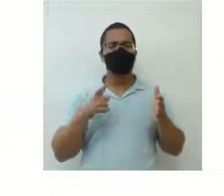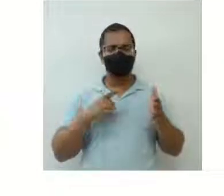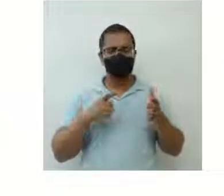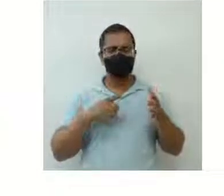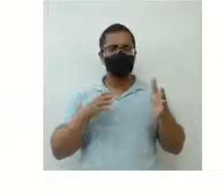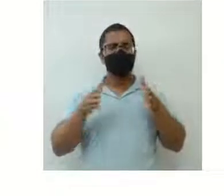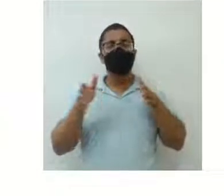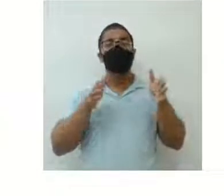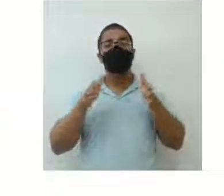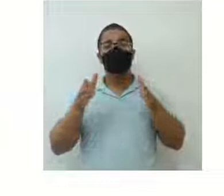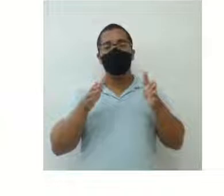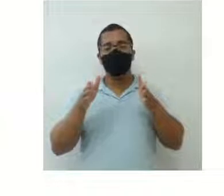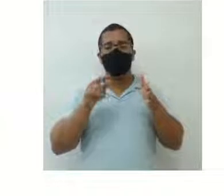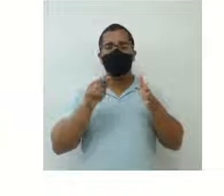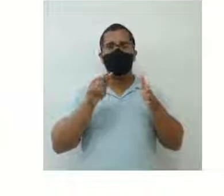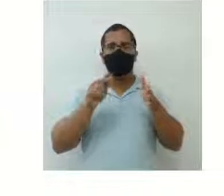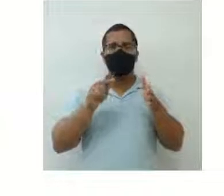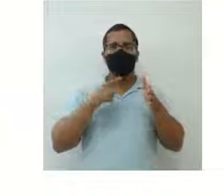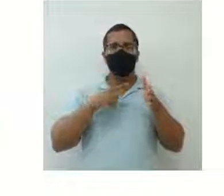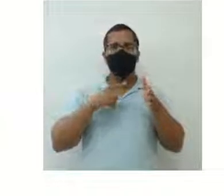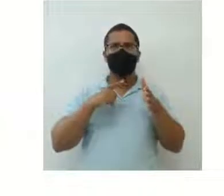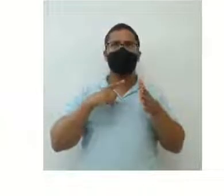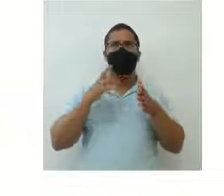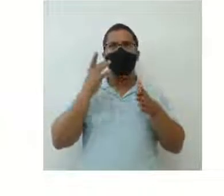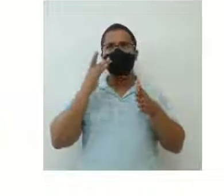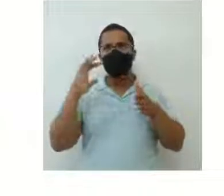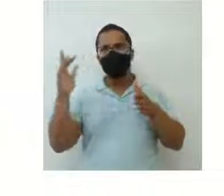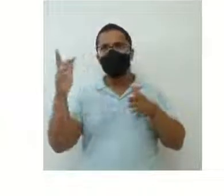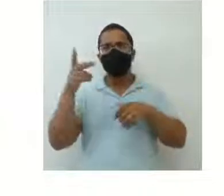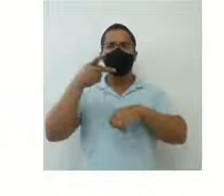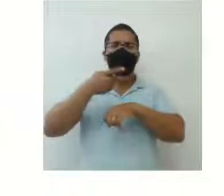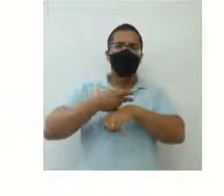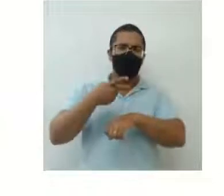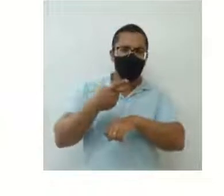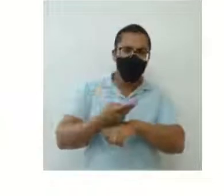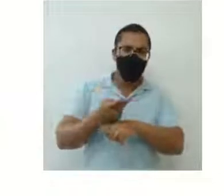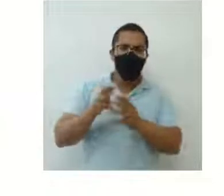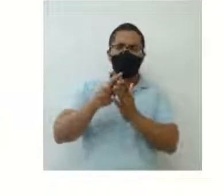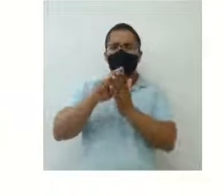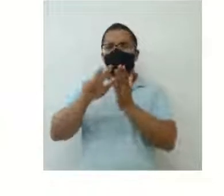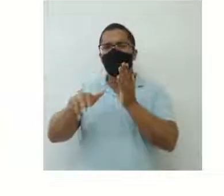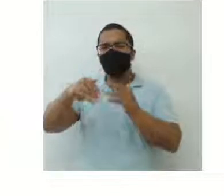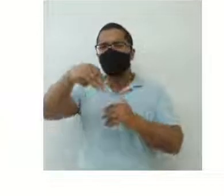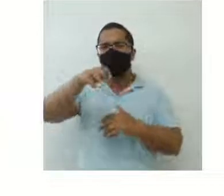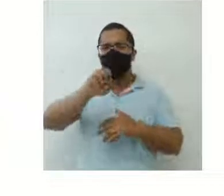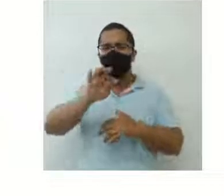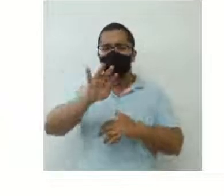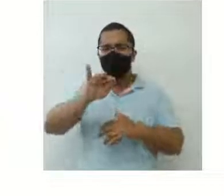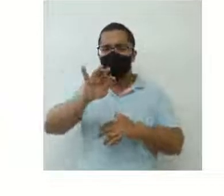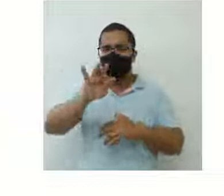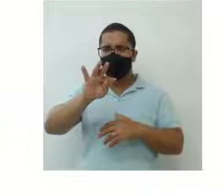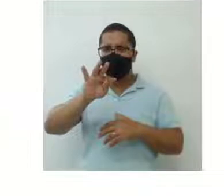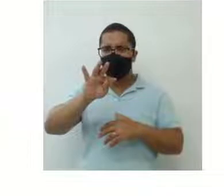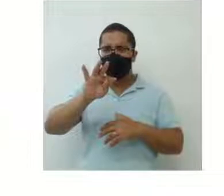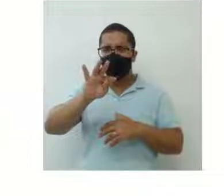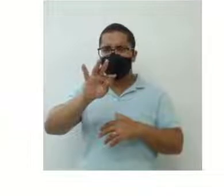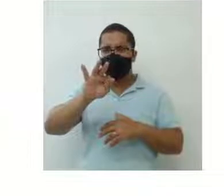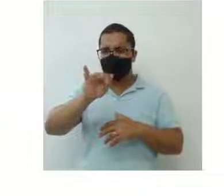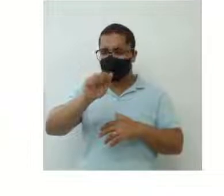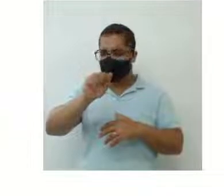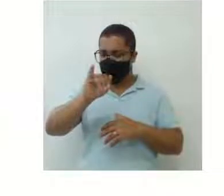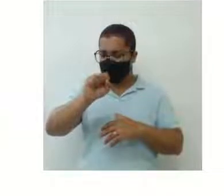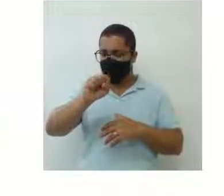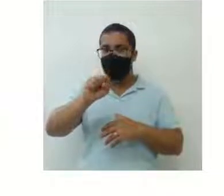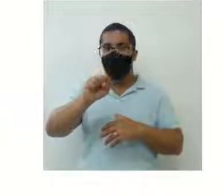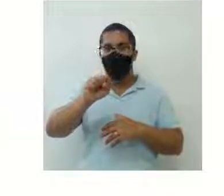aquele período de metais preciosos, a busca de metais preciosos. Então,